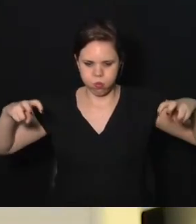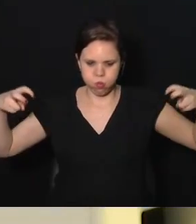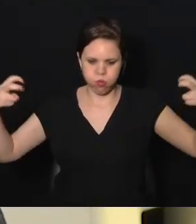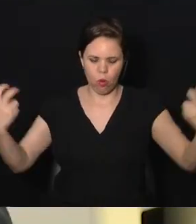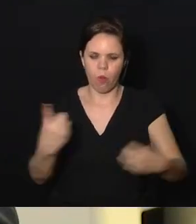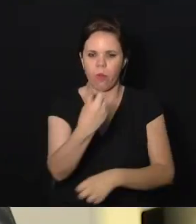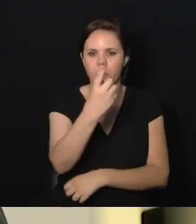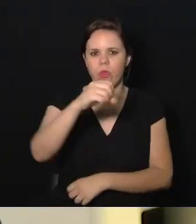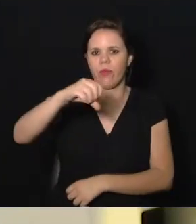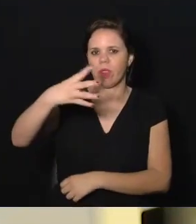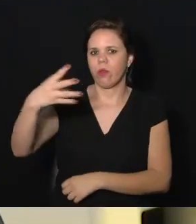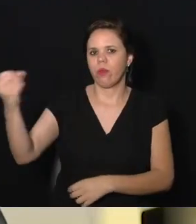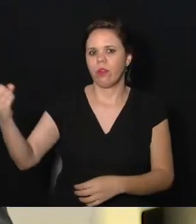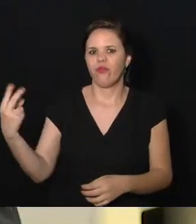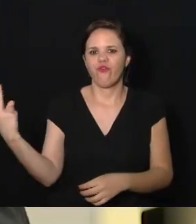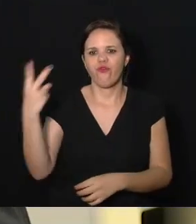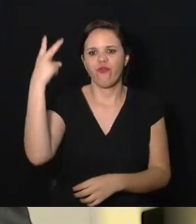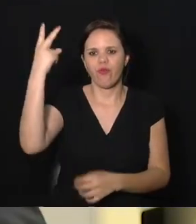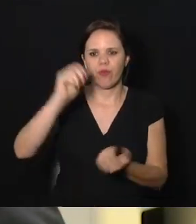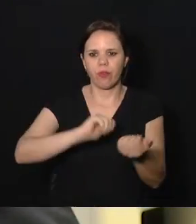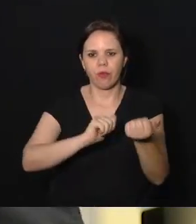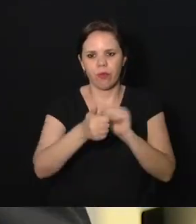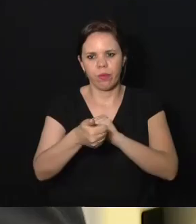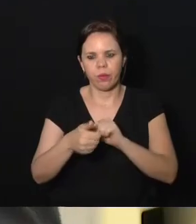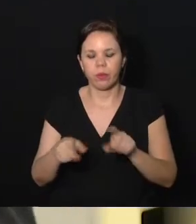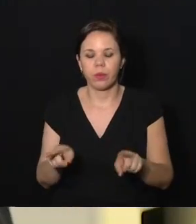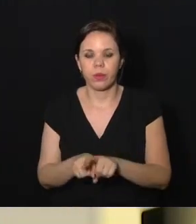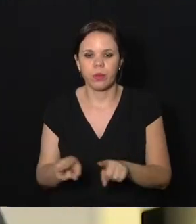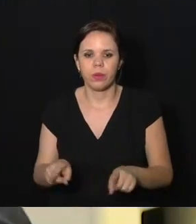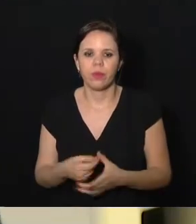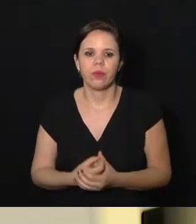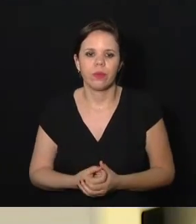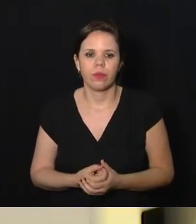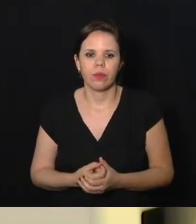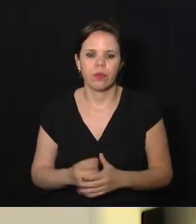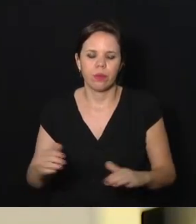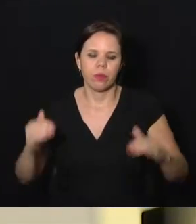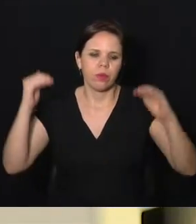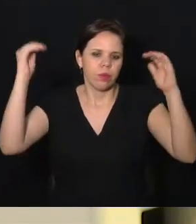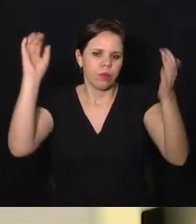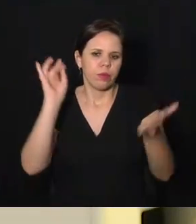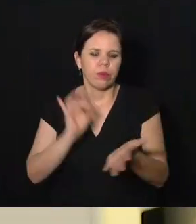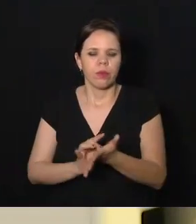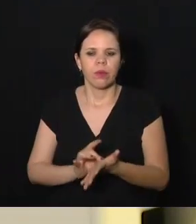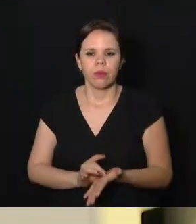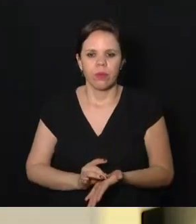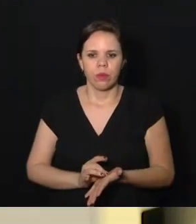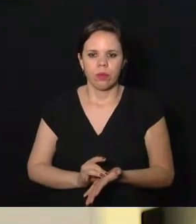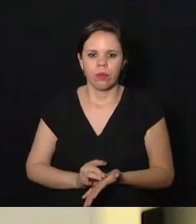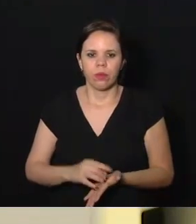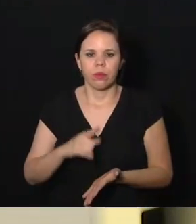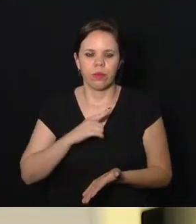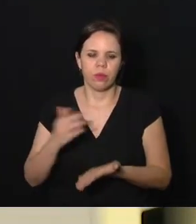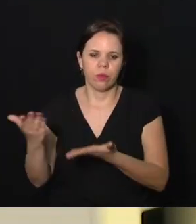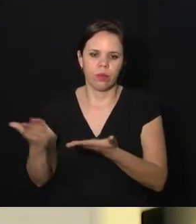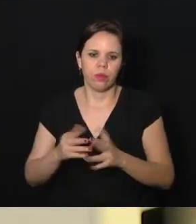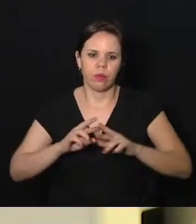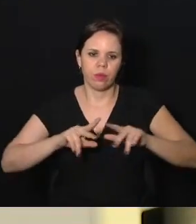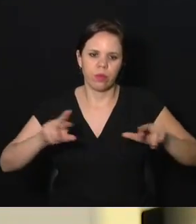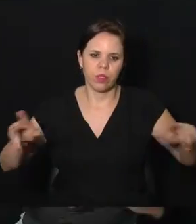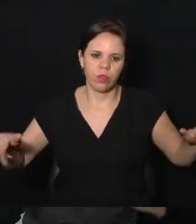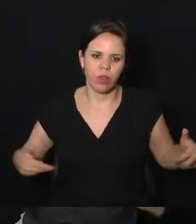1940, como pelo valor esportivo, por ser um campo de dimensão oficial, e de ter recebido diversos